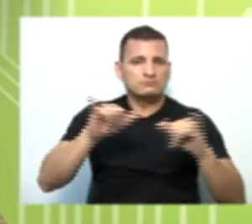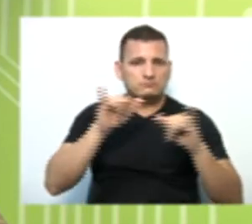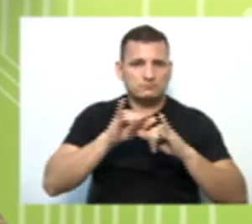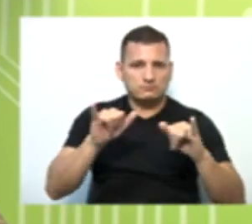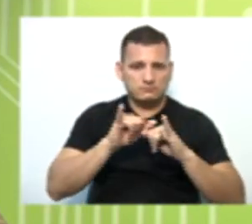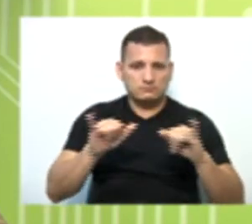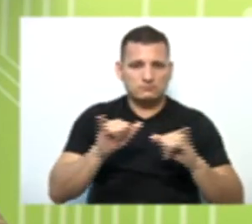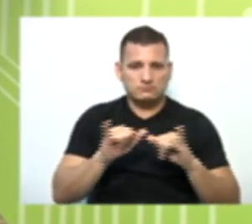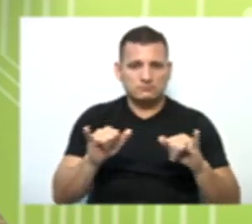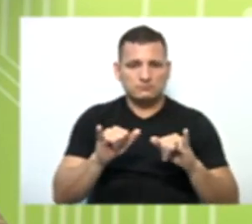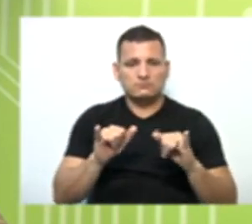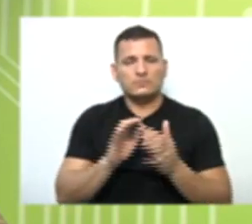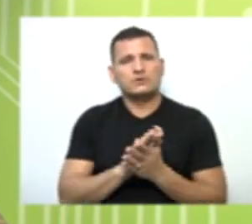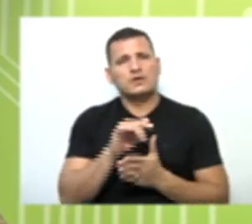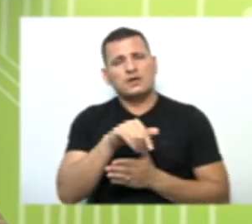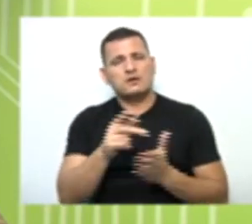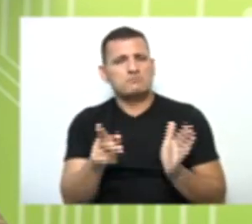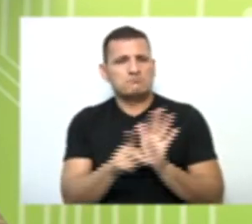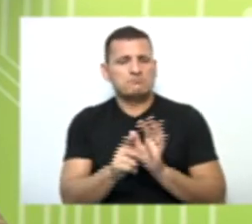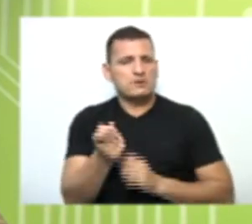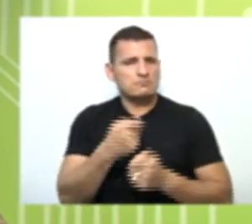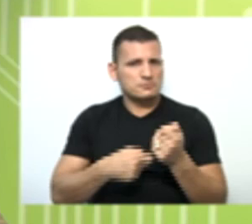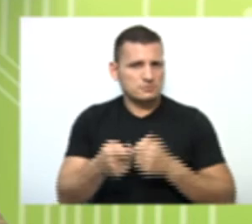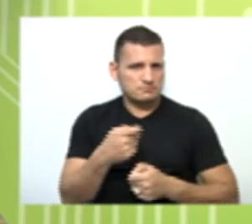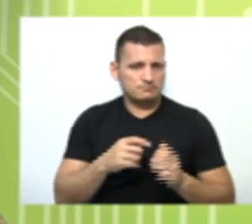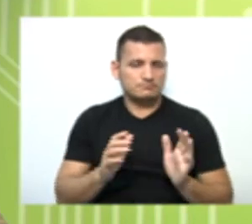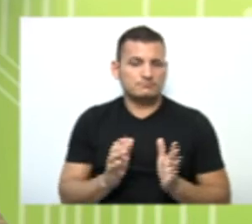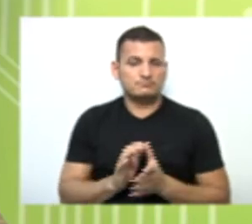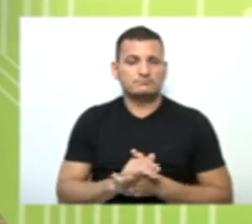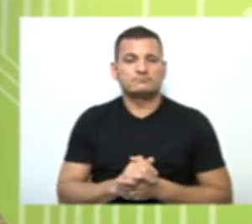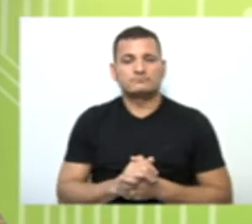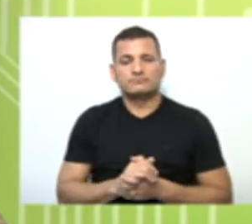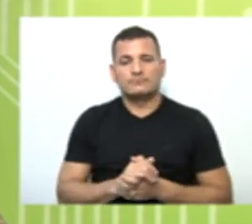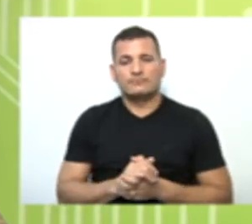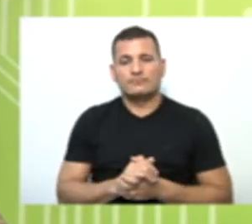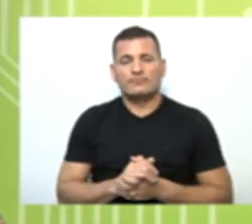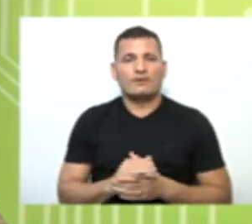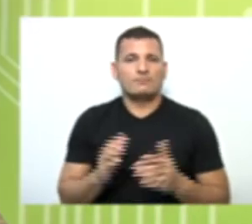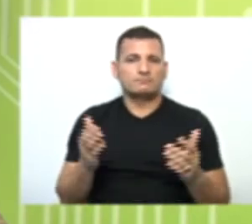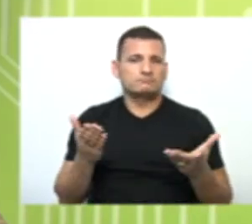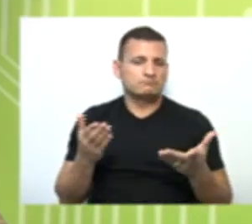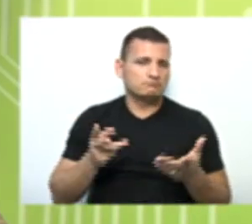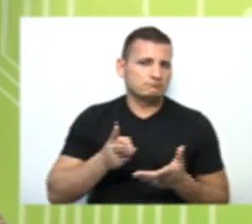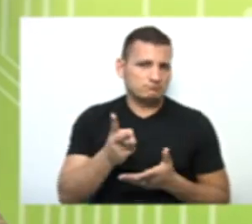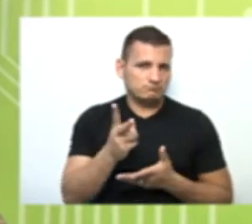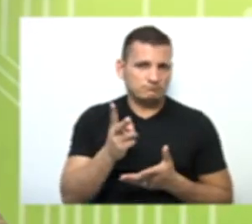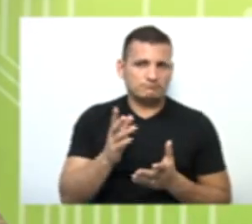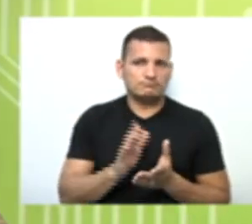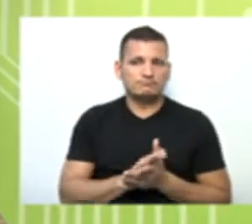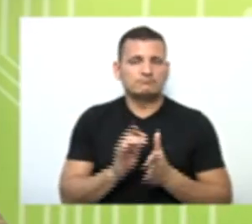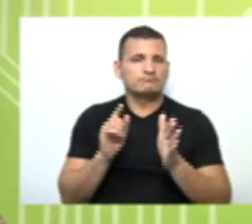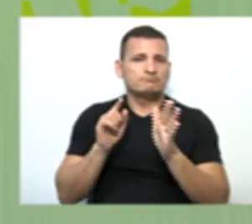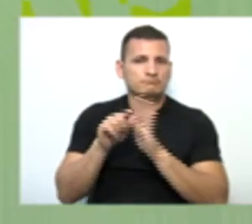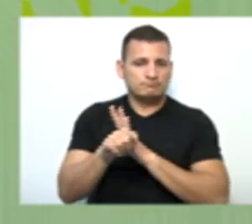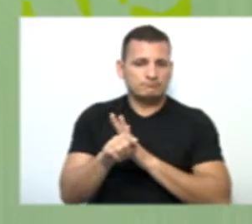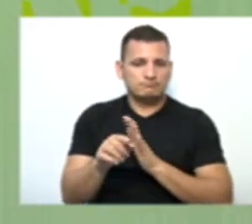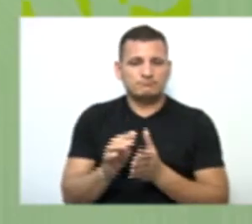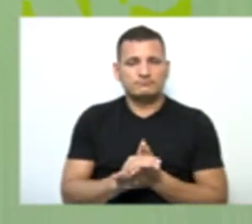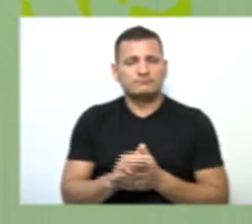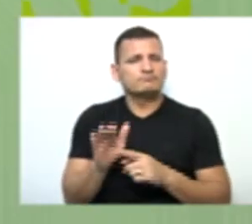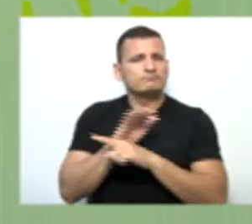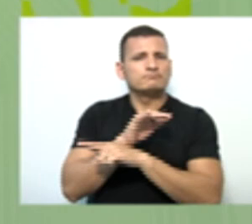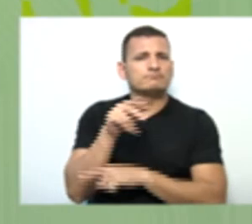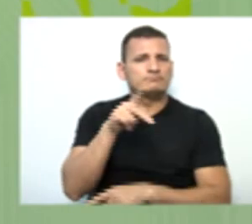esses fatos administrativos no livro diário. Mas vamos lá, vamos dar continuidade à nossa questão. Muitos alunos